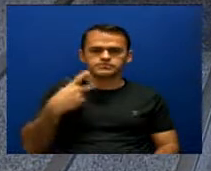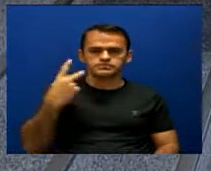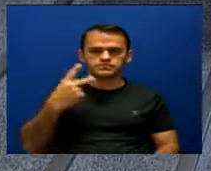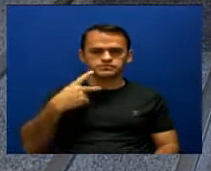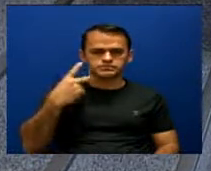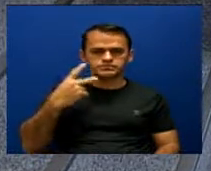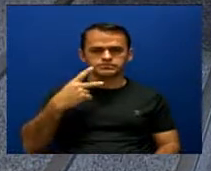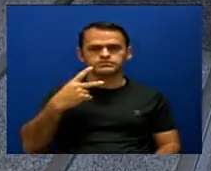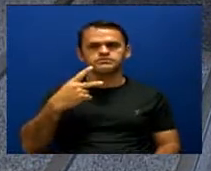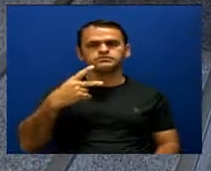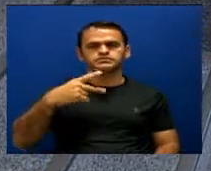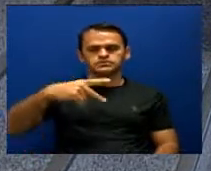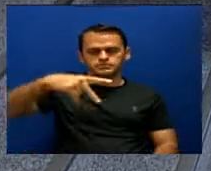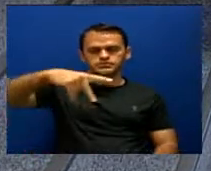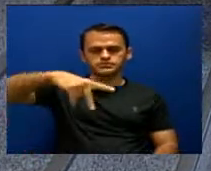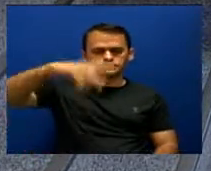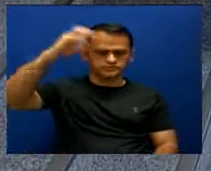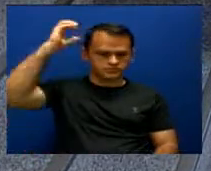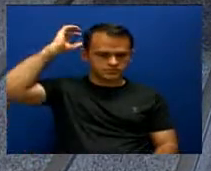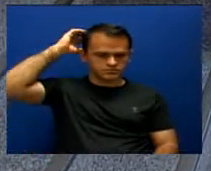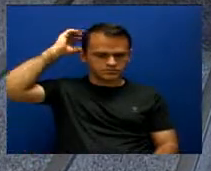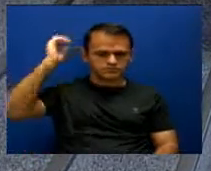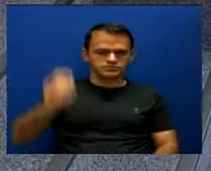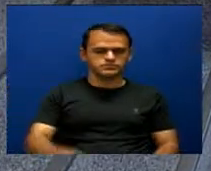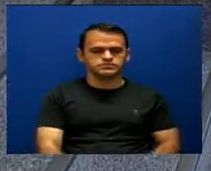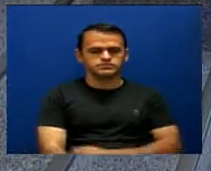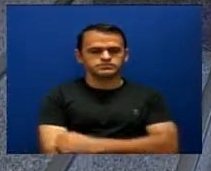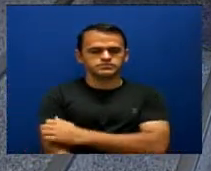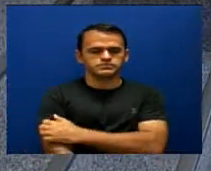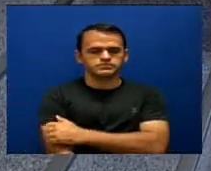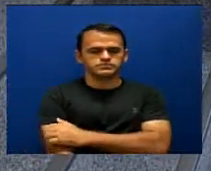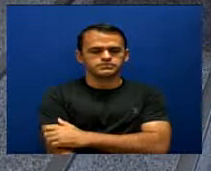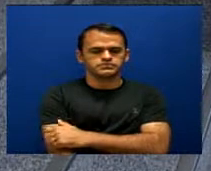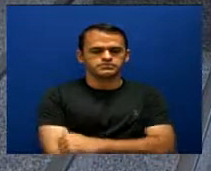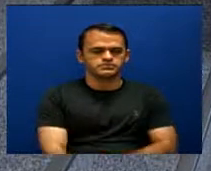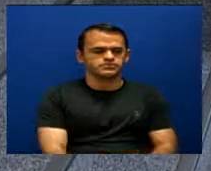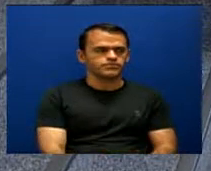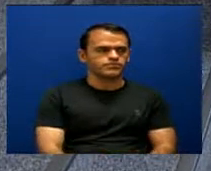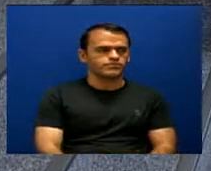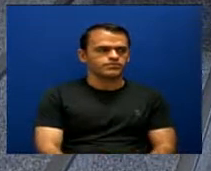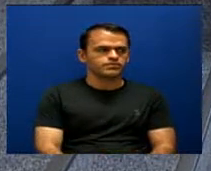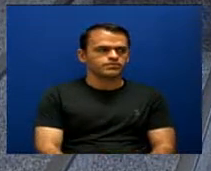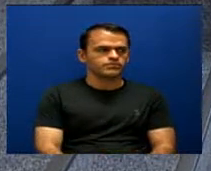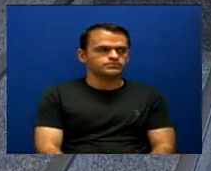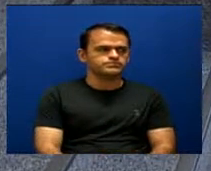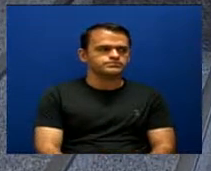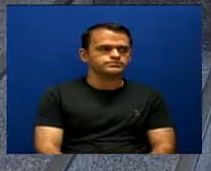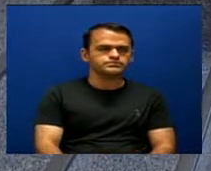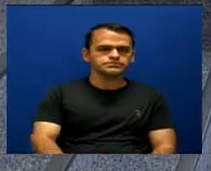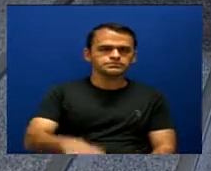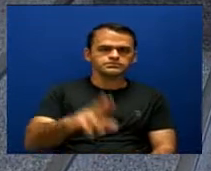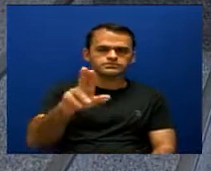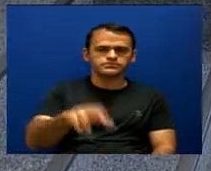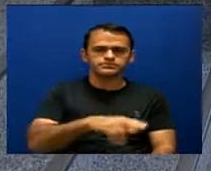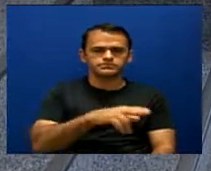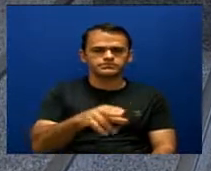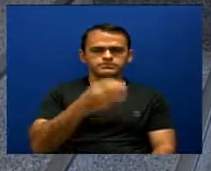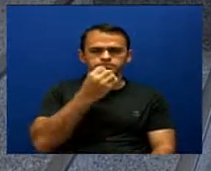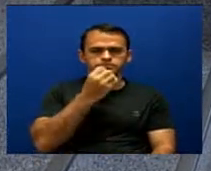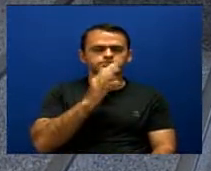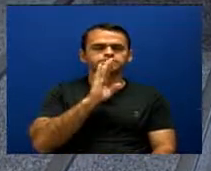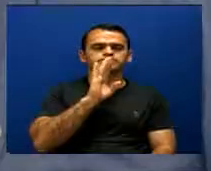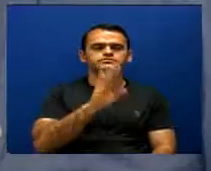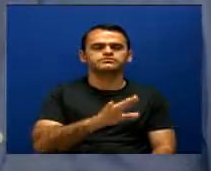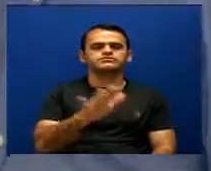vereador Péricles Regis. Espera aí. Está aberto, velho. Padre, boa tarde. Boa tarde. Todo